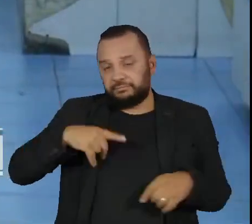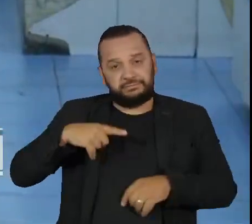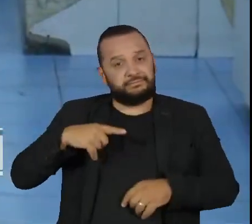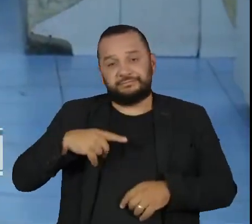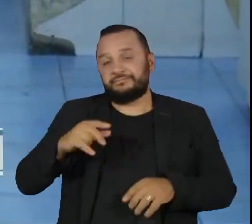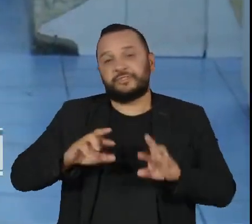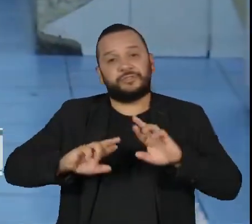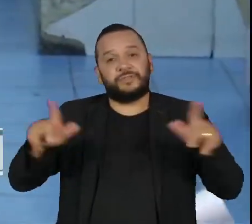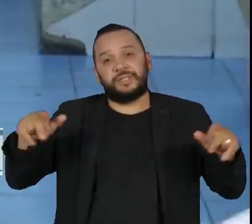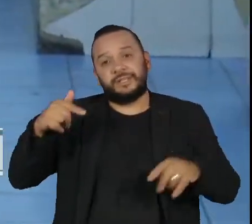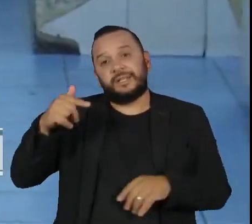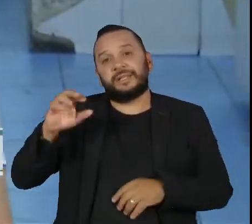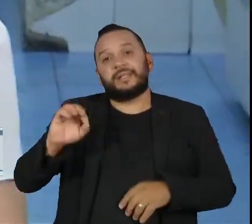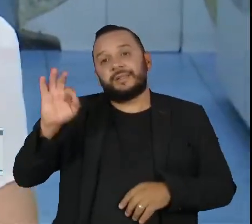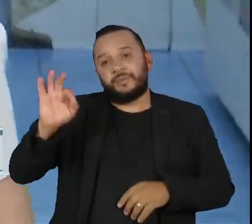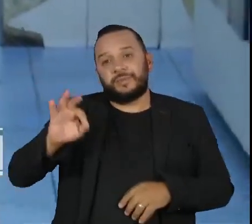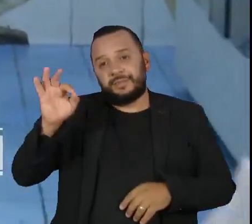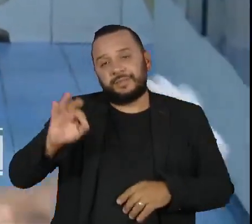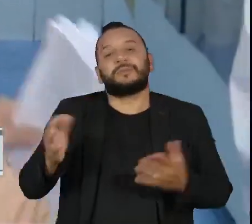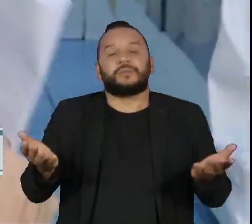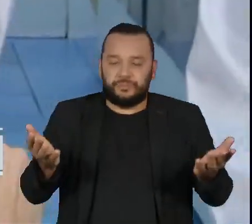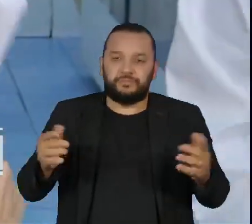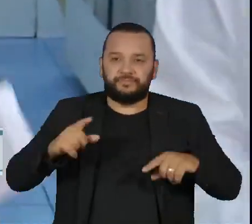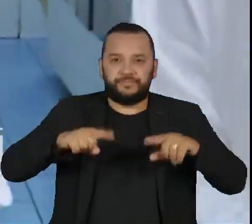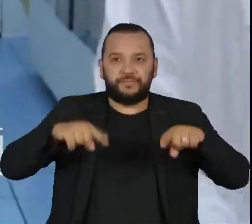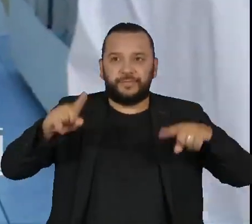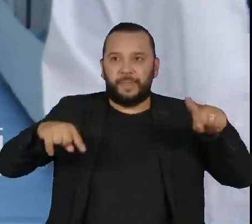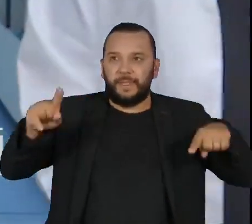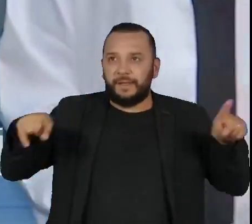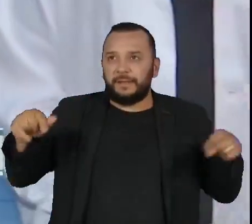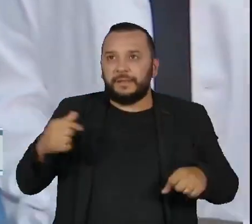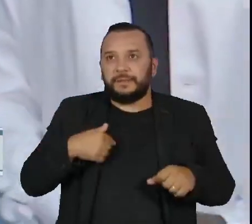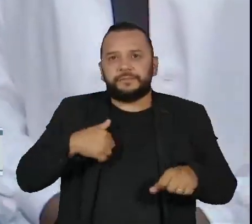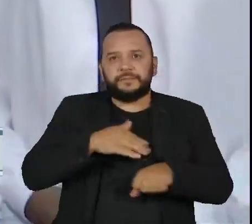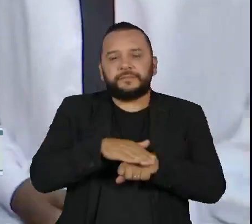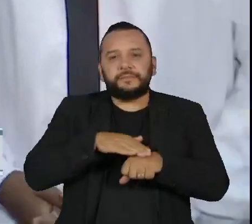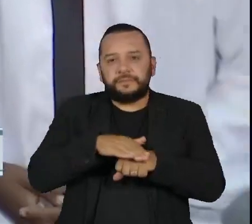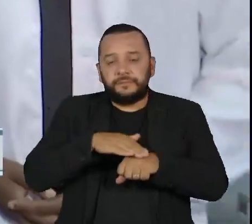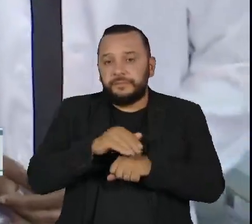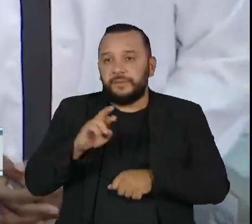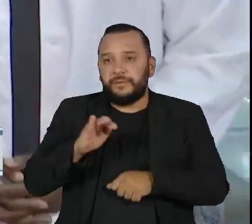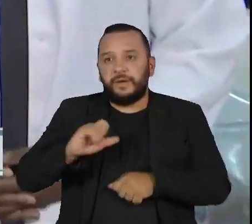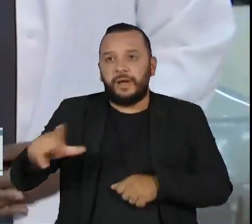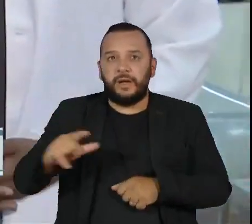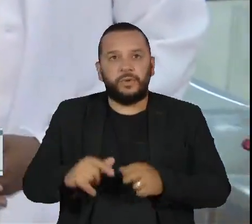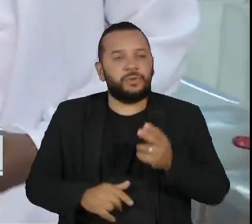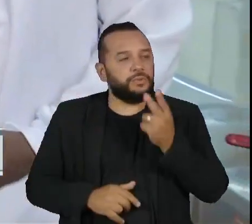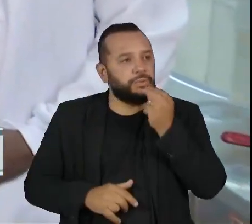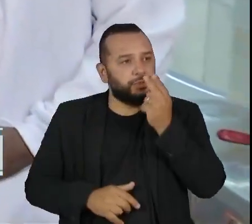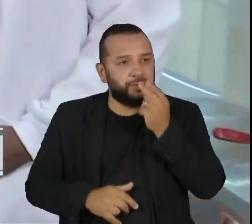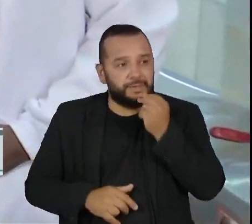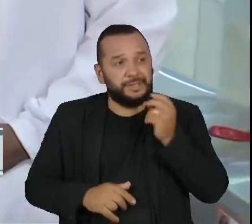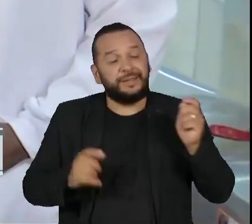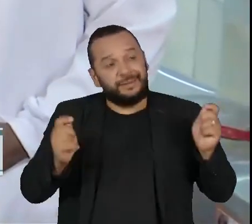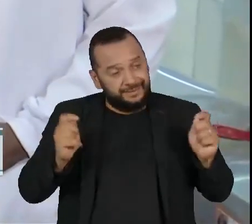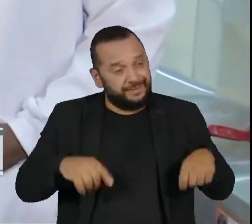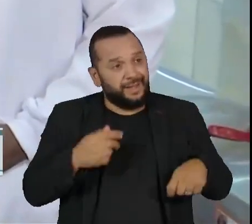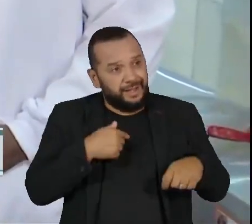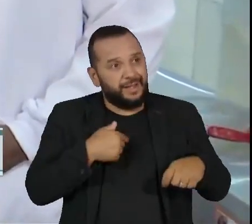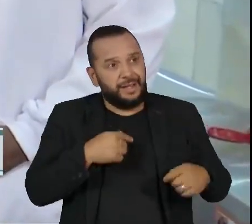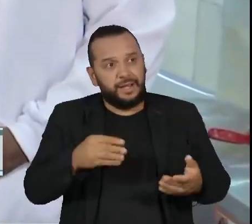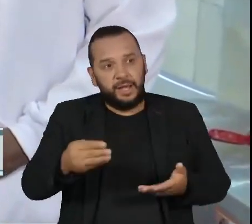vou conversar com o Rafael Santos, que é nutricionista. Rafael, é possível manter esses produtos tradicionais, ainda